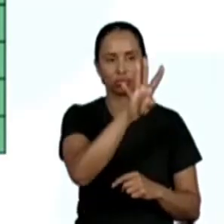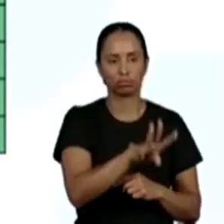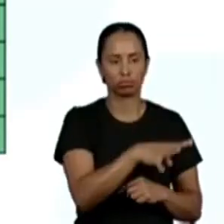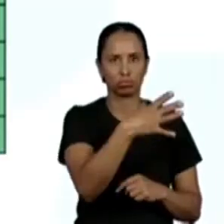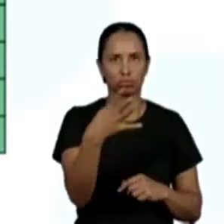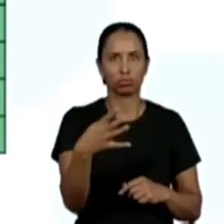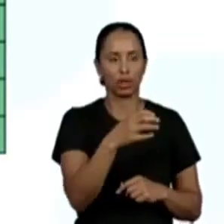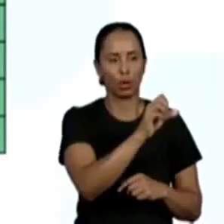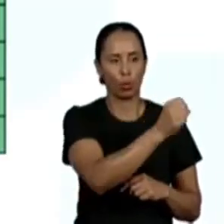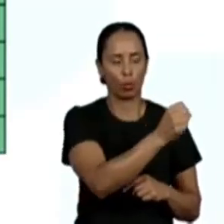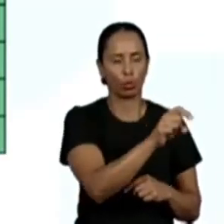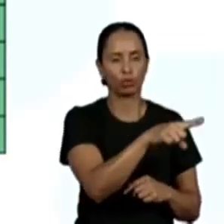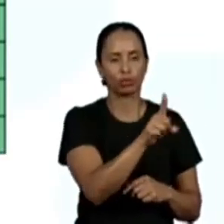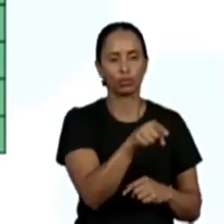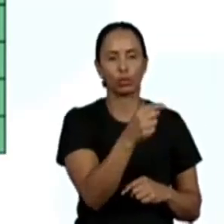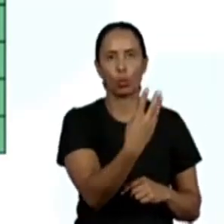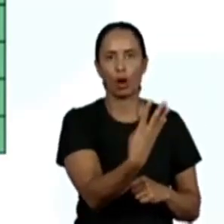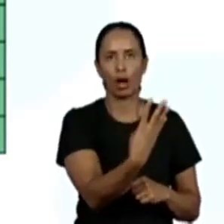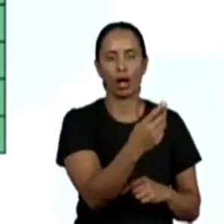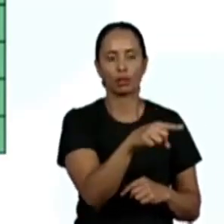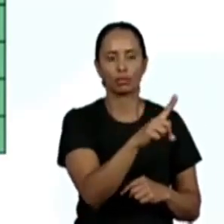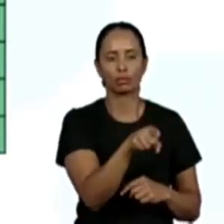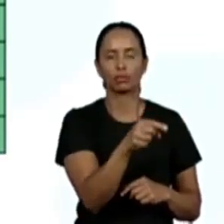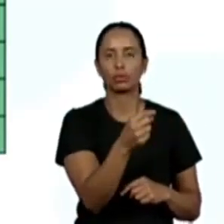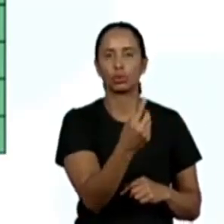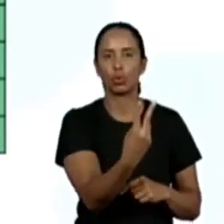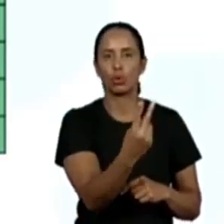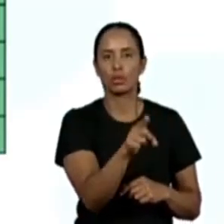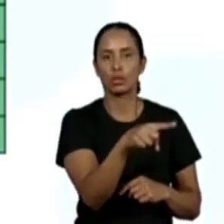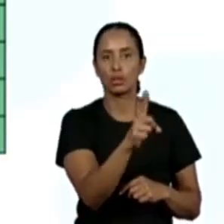o 2, o 1